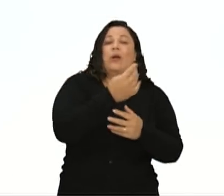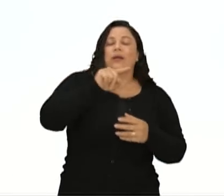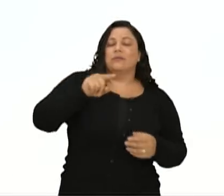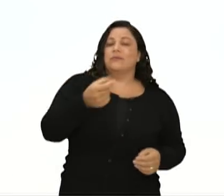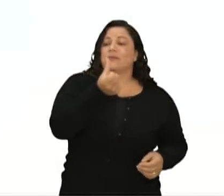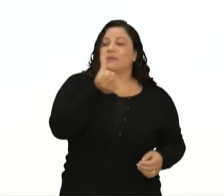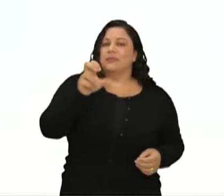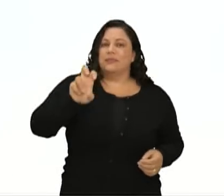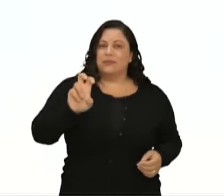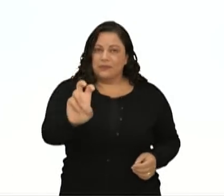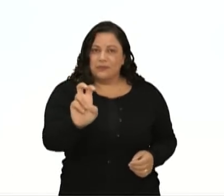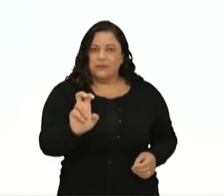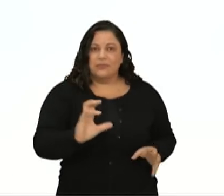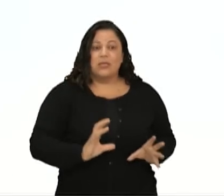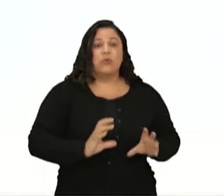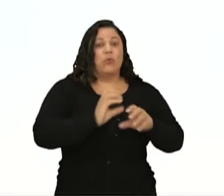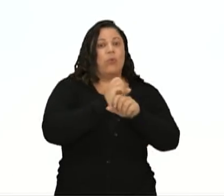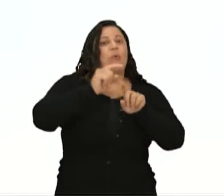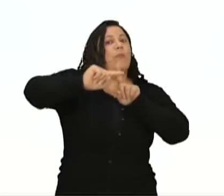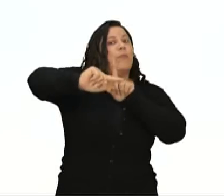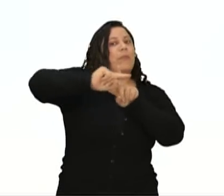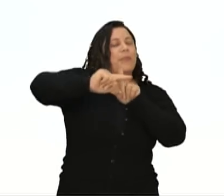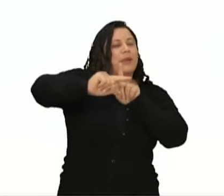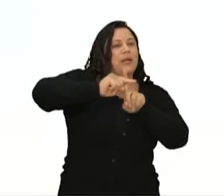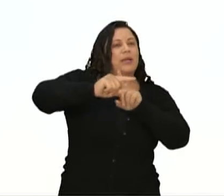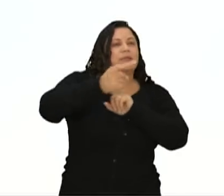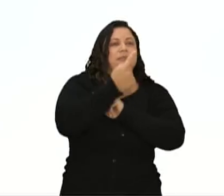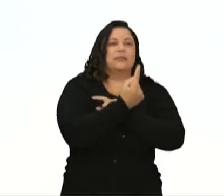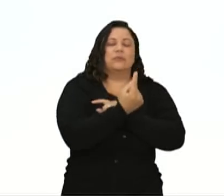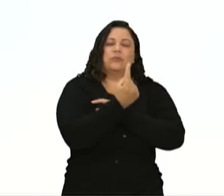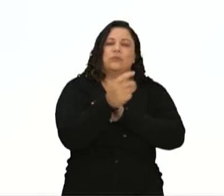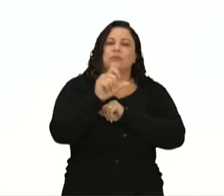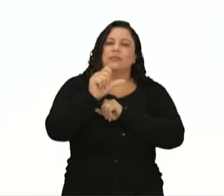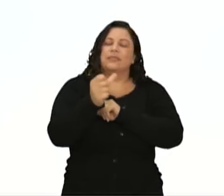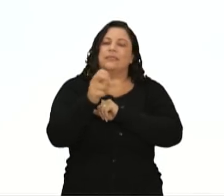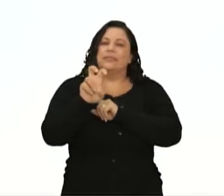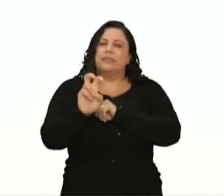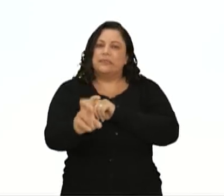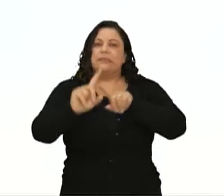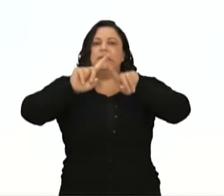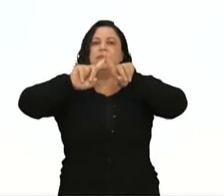4,65, mais 1,65 vezes 8 é igual a